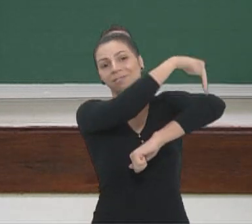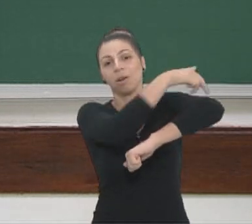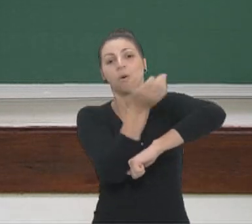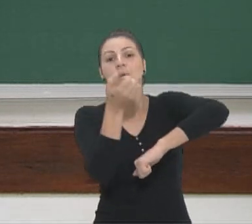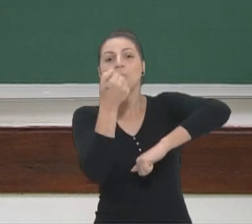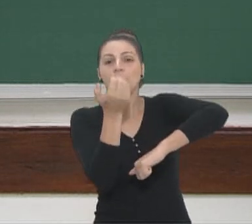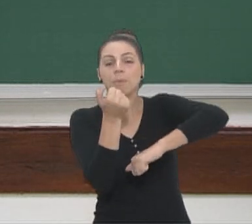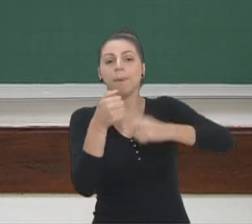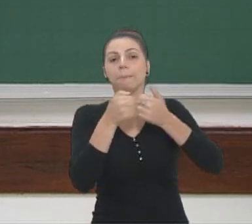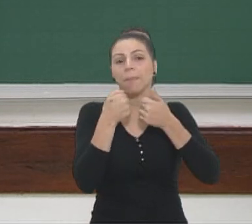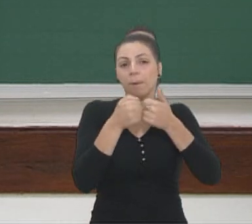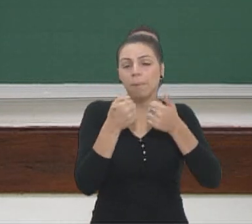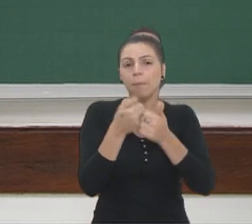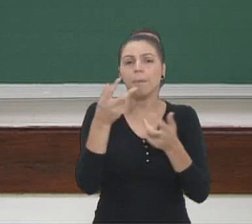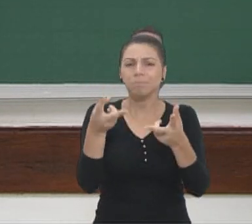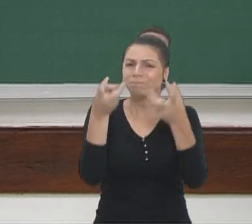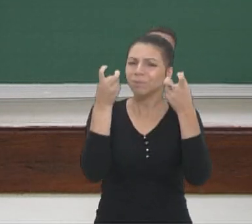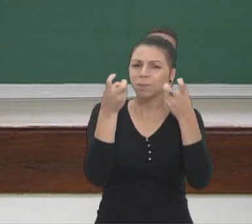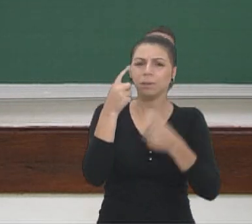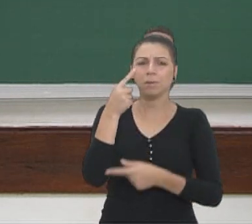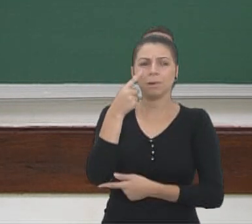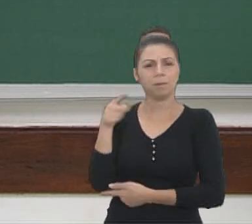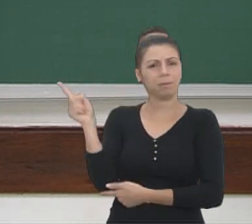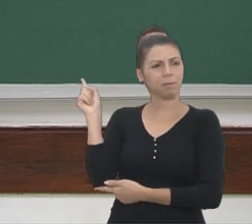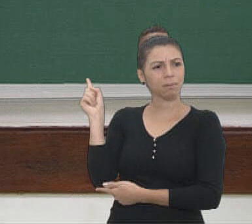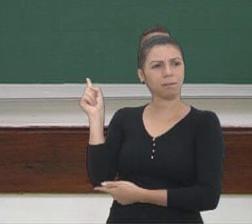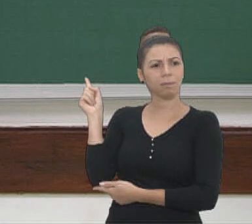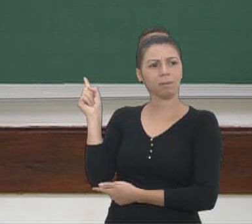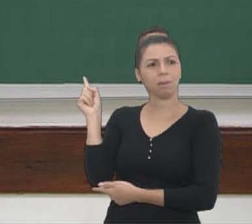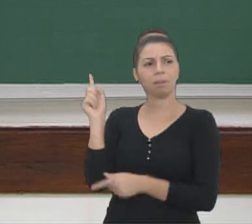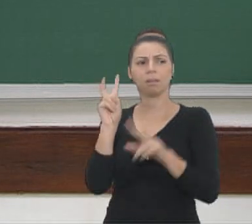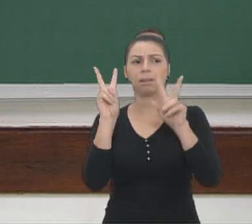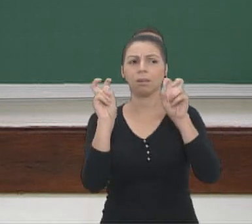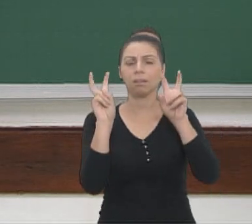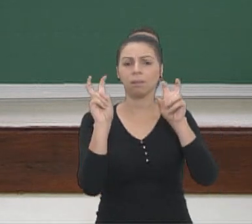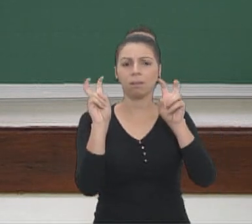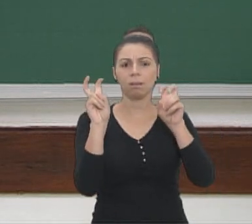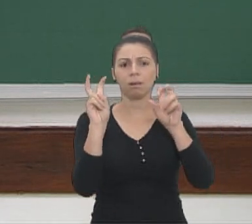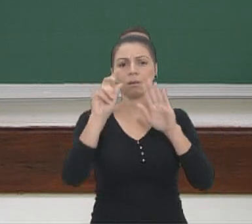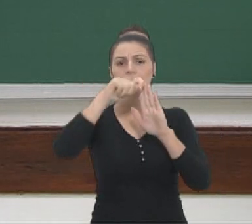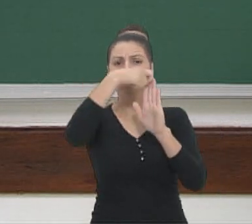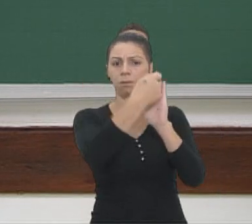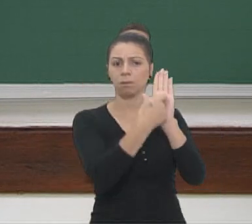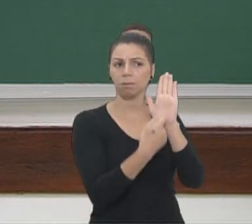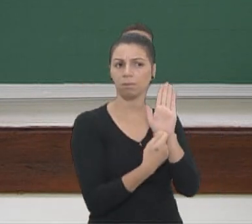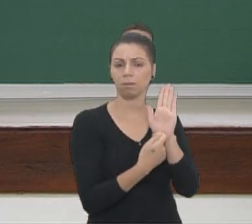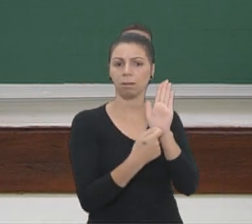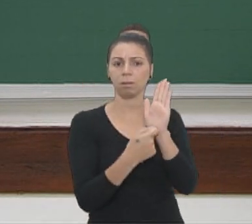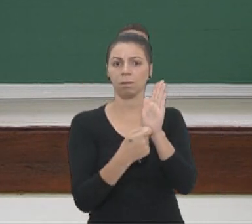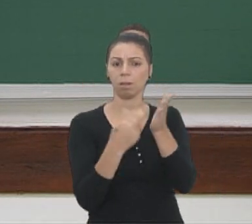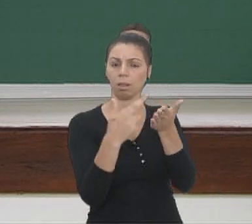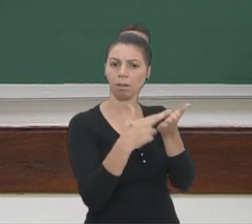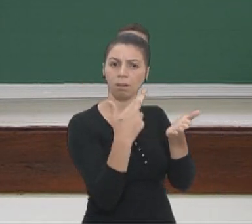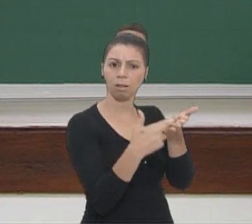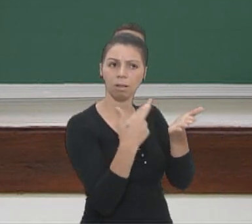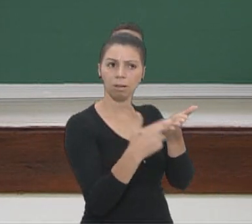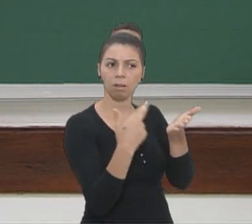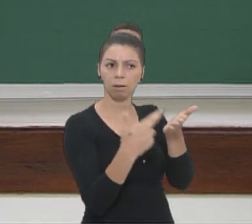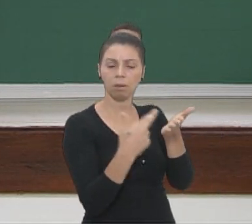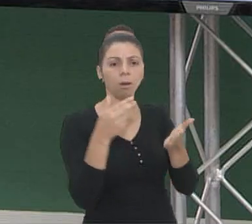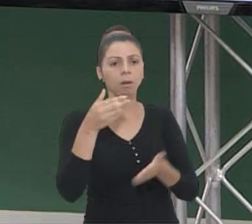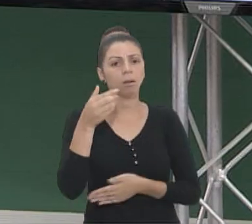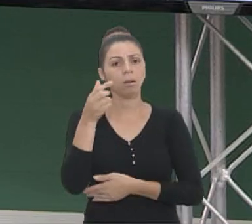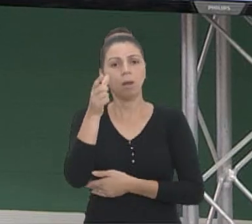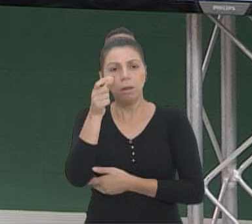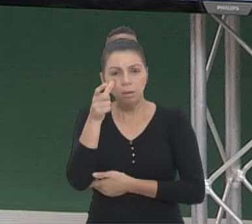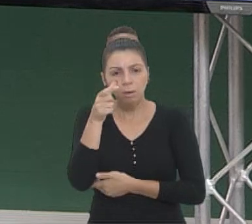Viram? Viram, pessoal? Esse tema, esse texto eu retirei dessa revista super interessante, uma